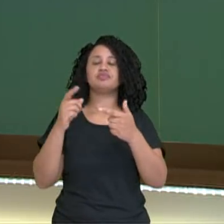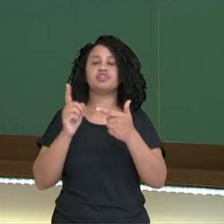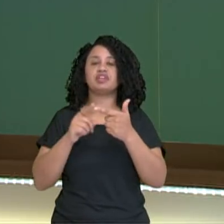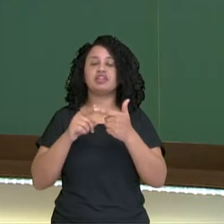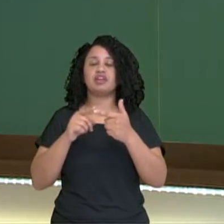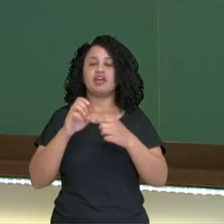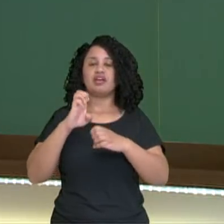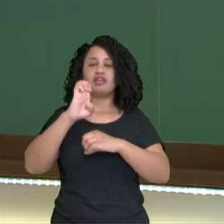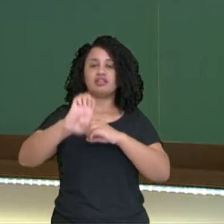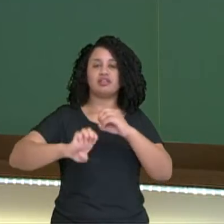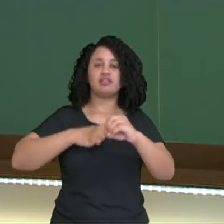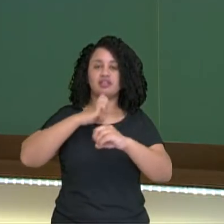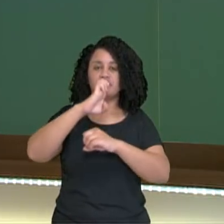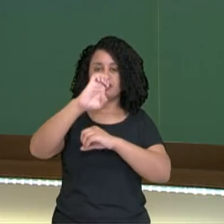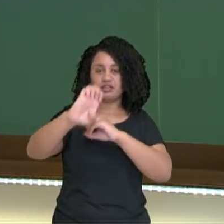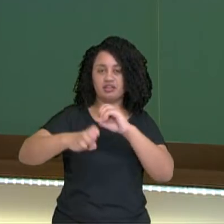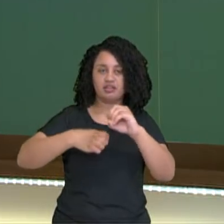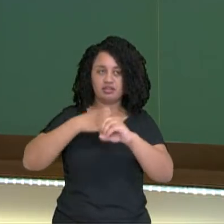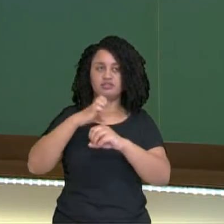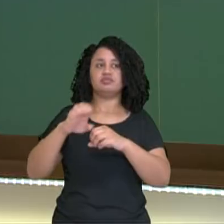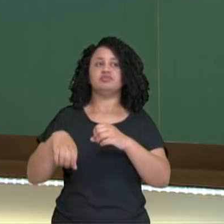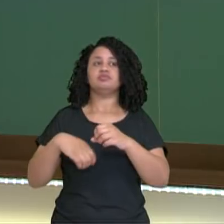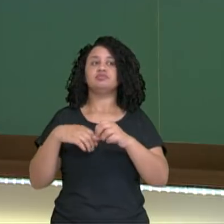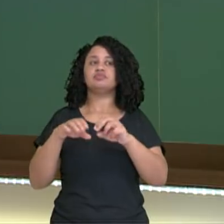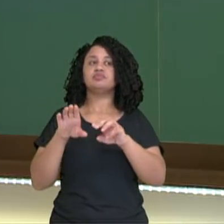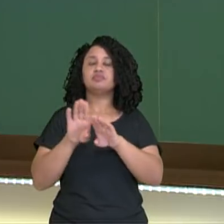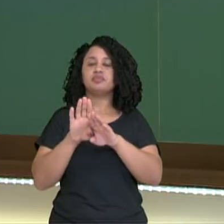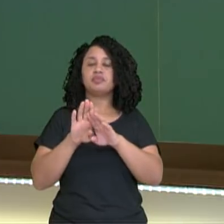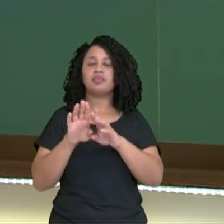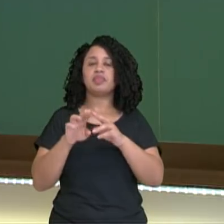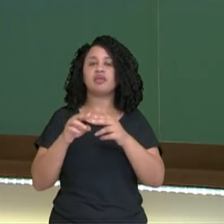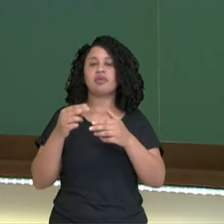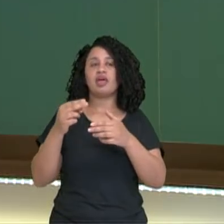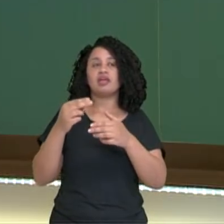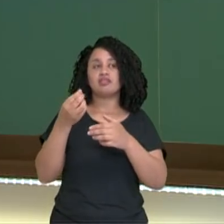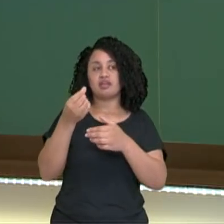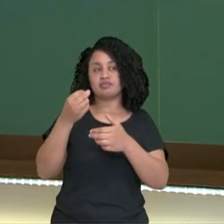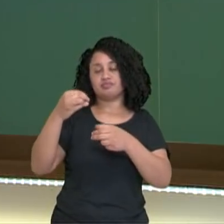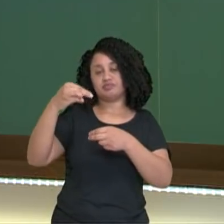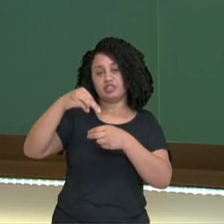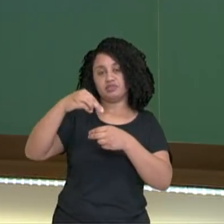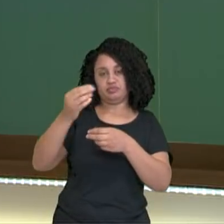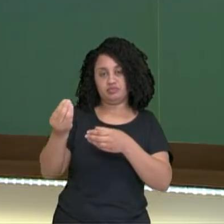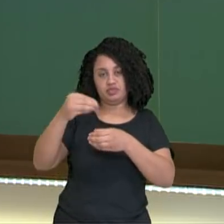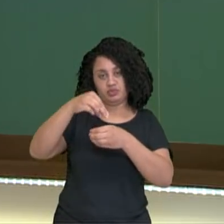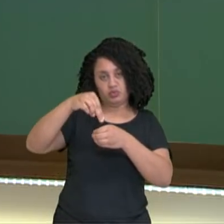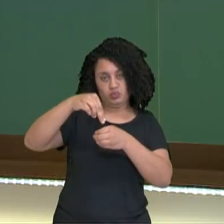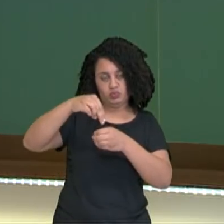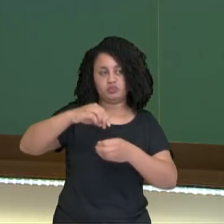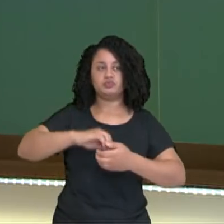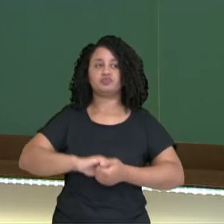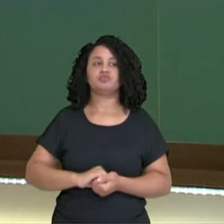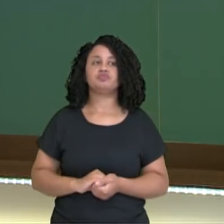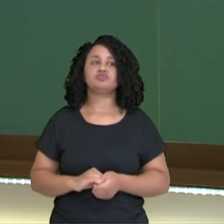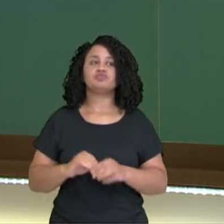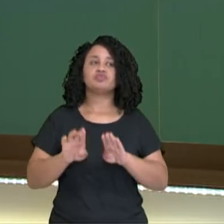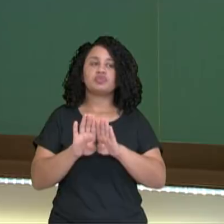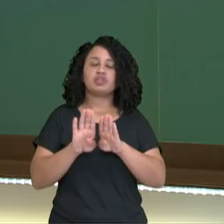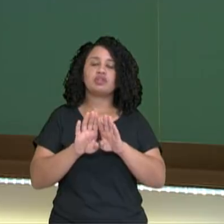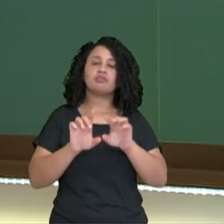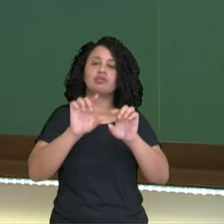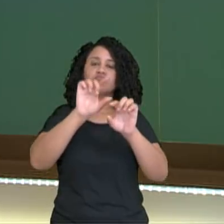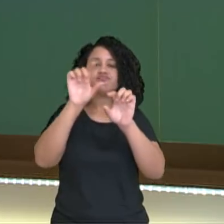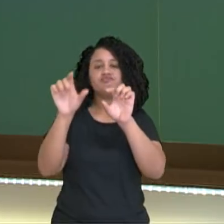e 6 nêutrons no núcleo, tá certo? Ainda, ele possui 4 elétrons na camada de valência e